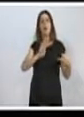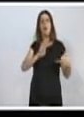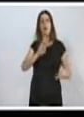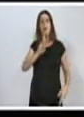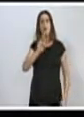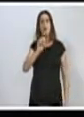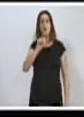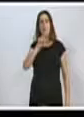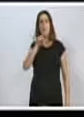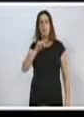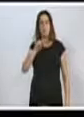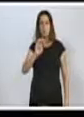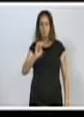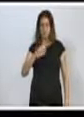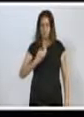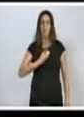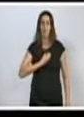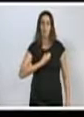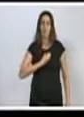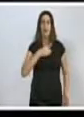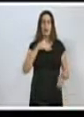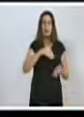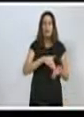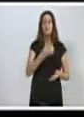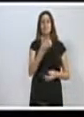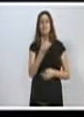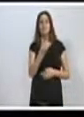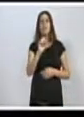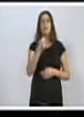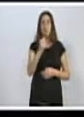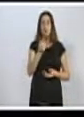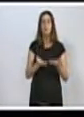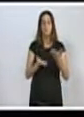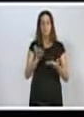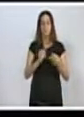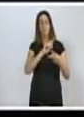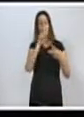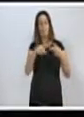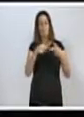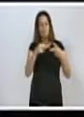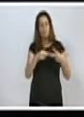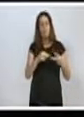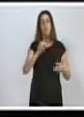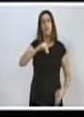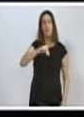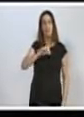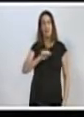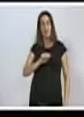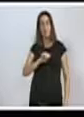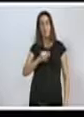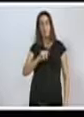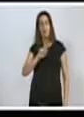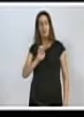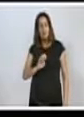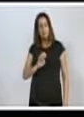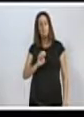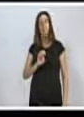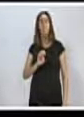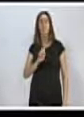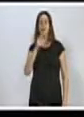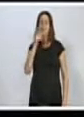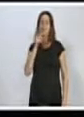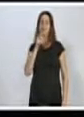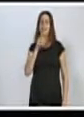68 quilos. Em especial, a medalhista, a Maike, medalhista de ouro, no